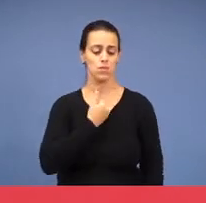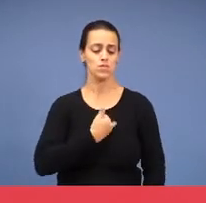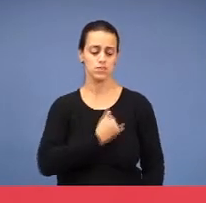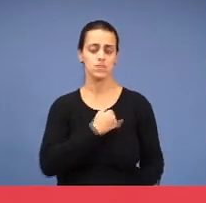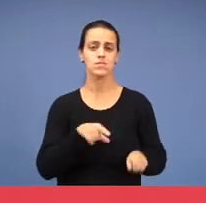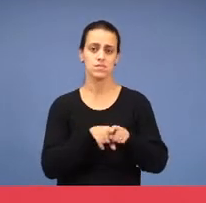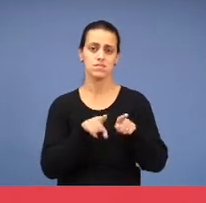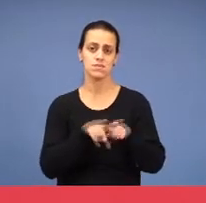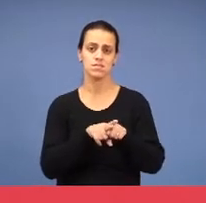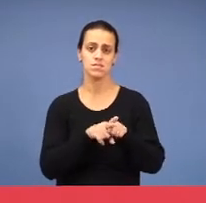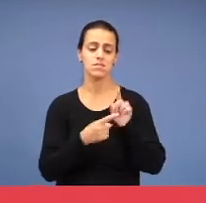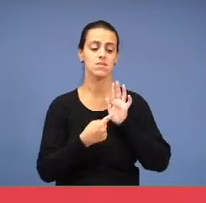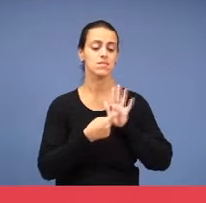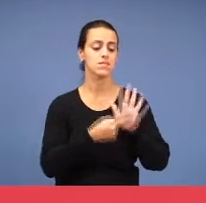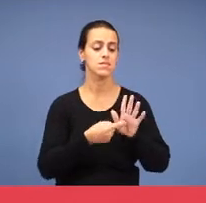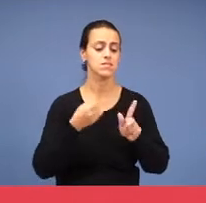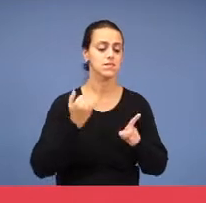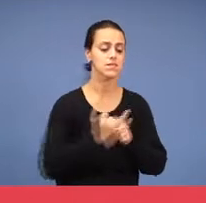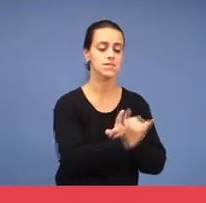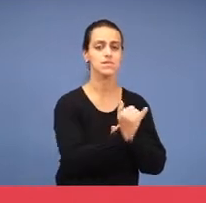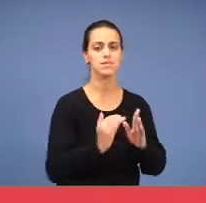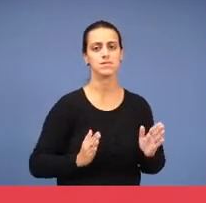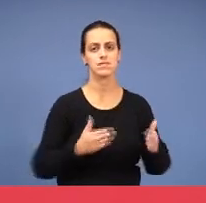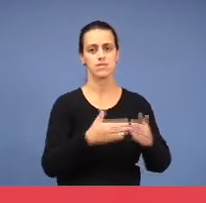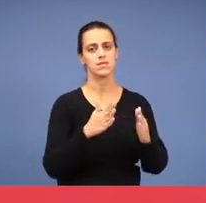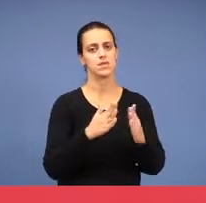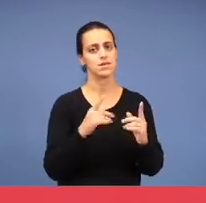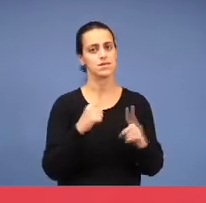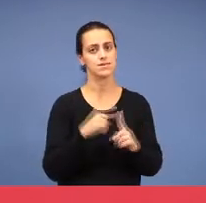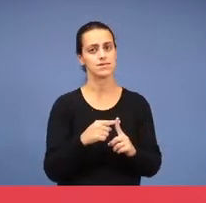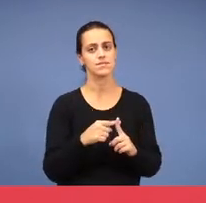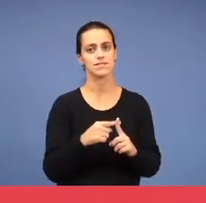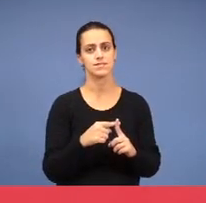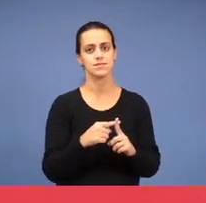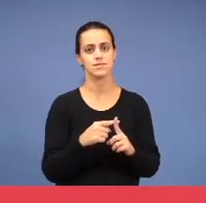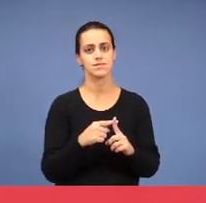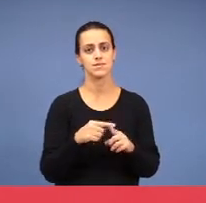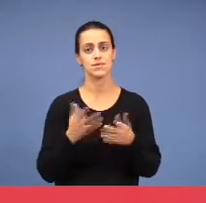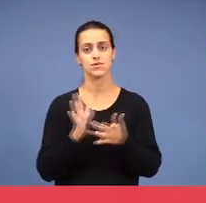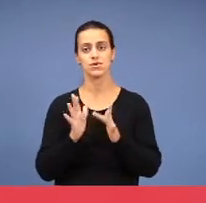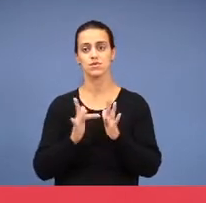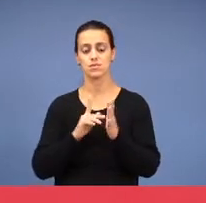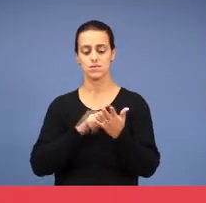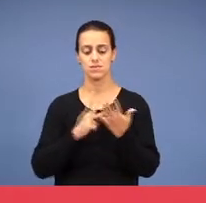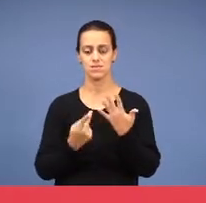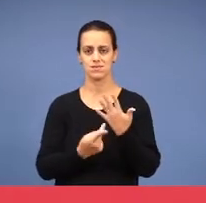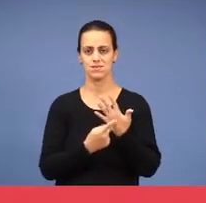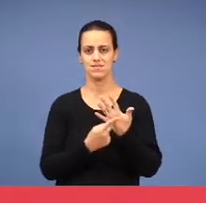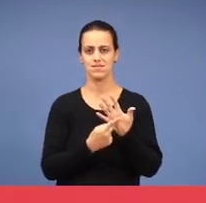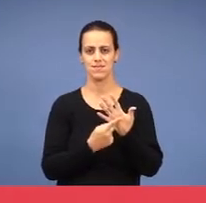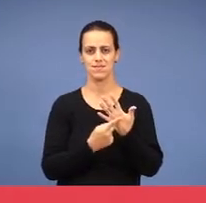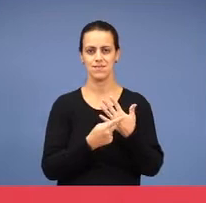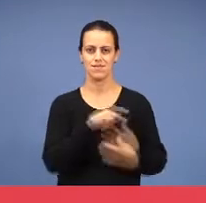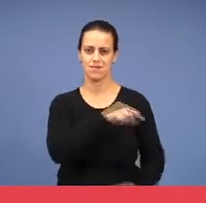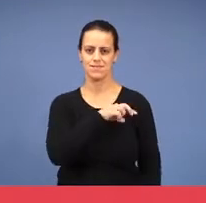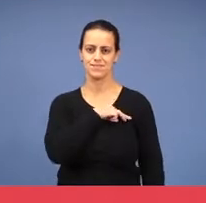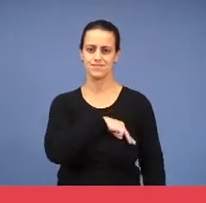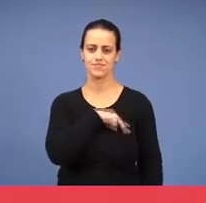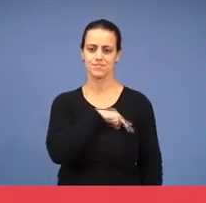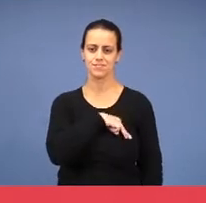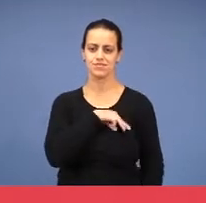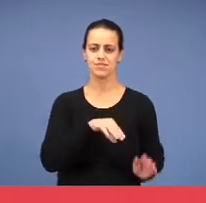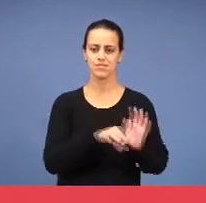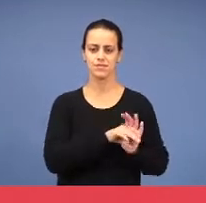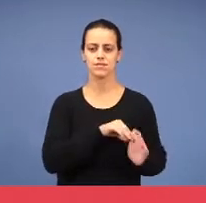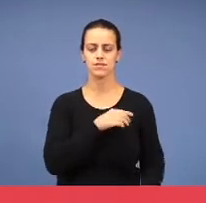igreja. Então, Jesus, quando conta as 7 parábolas do capítulo 13 de Mateus, ele está falando parábolas do